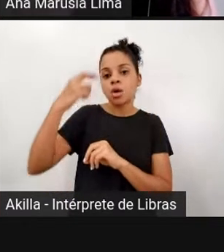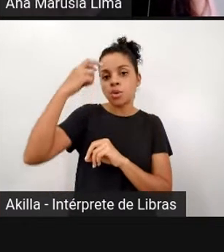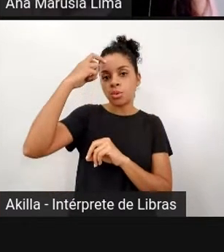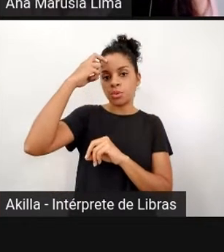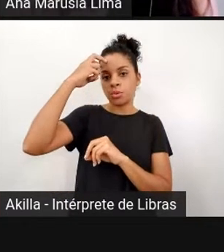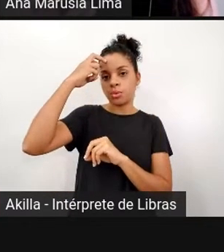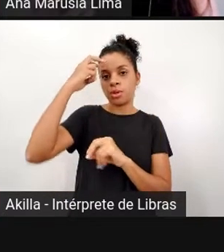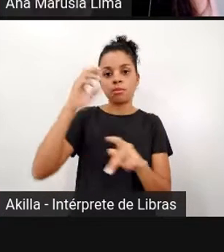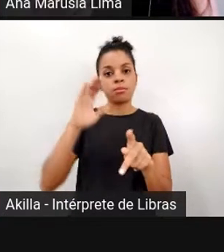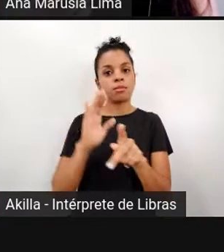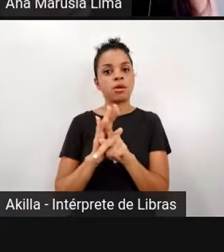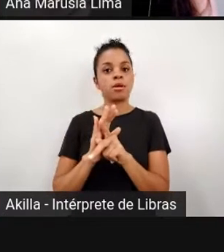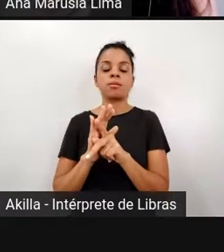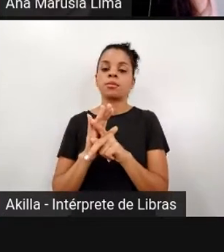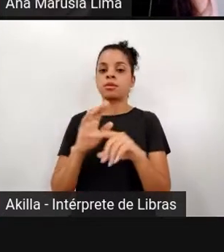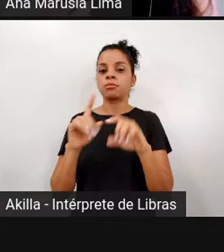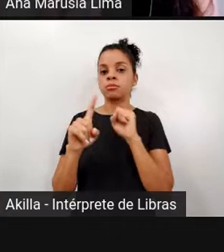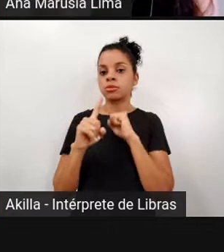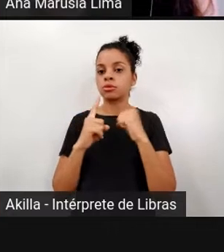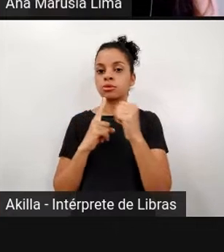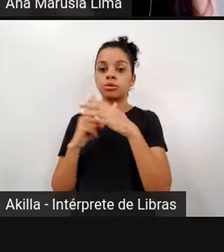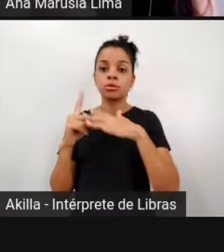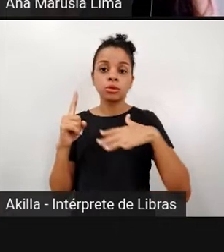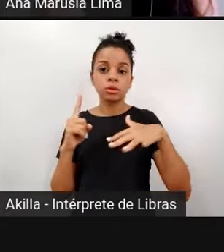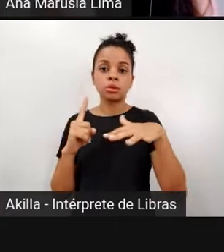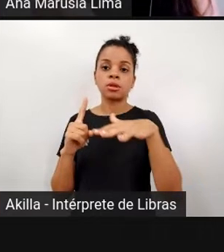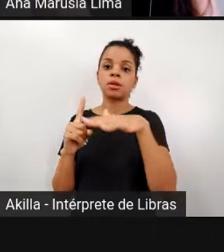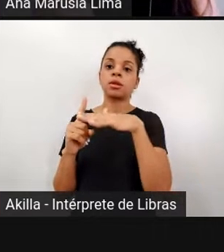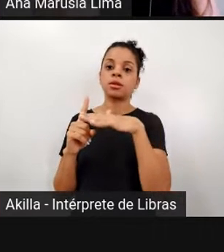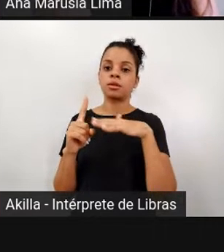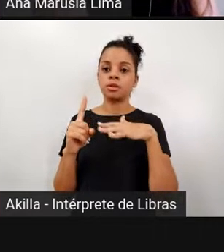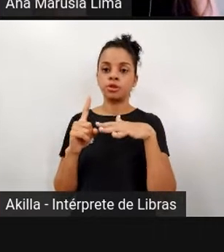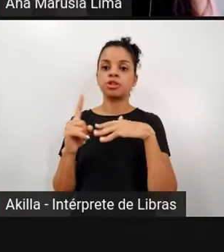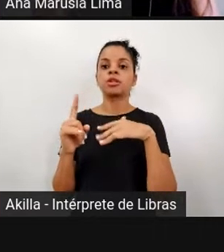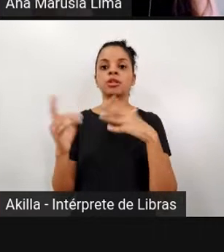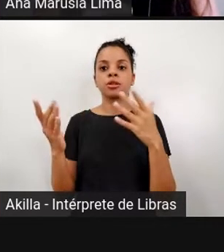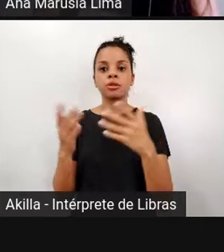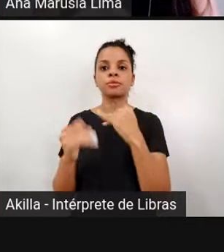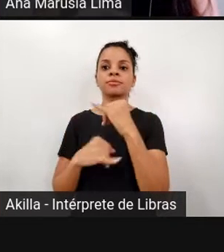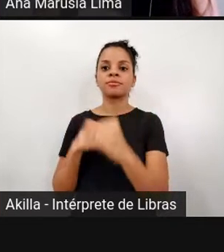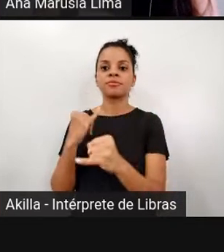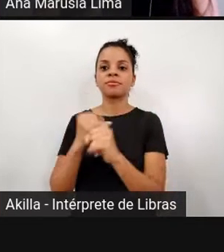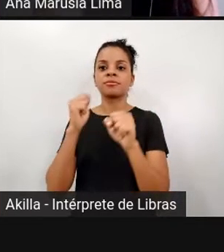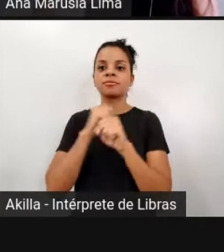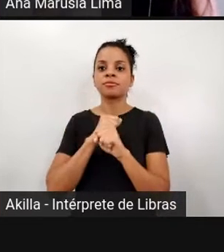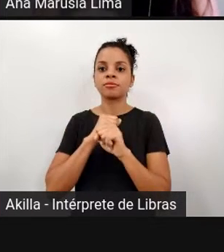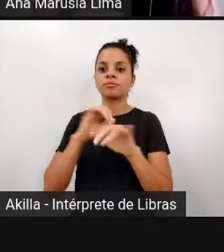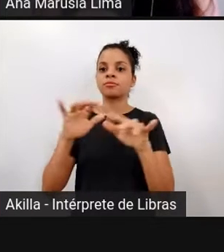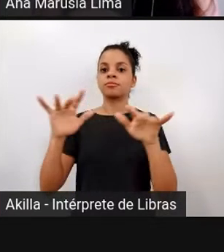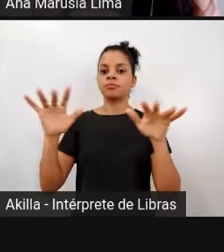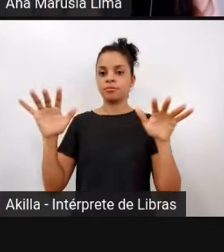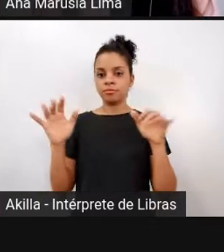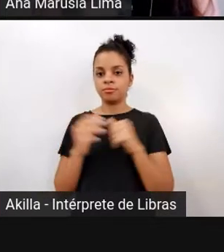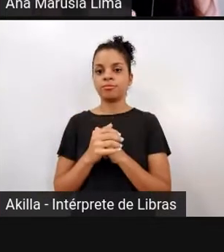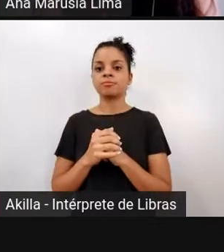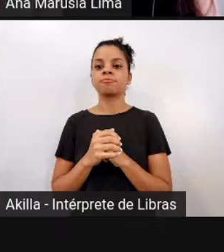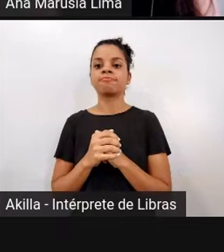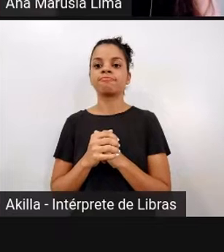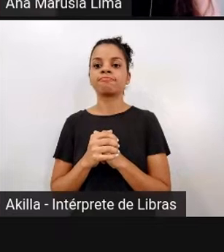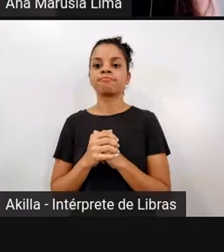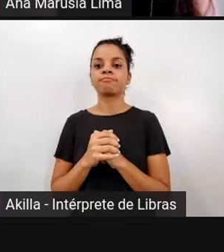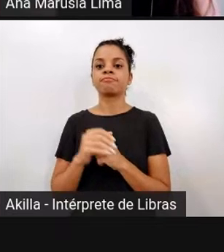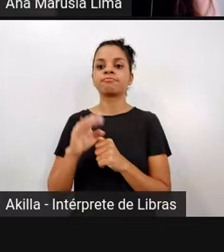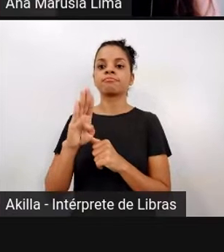e foi muito potencializada pela internet. Só que o Bain vai observar o seguinte, que na literatura, o uso desse termo,